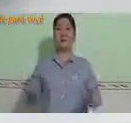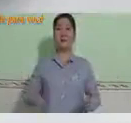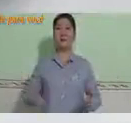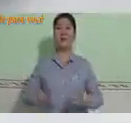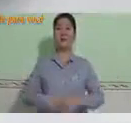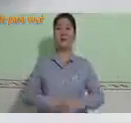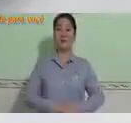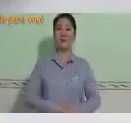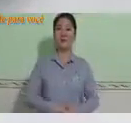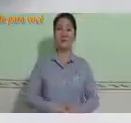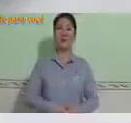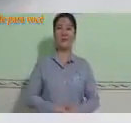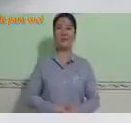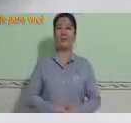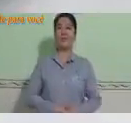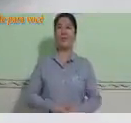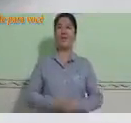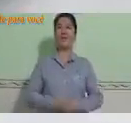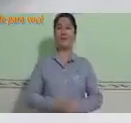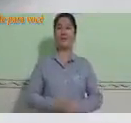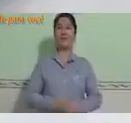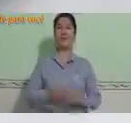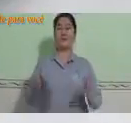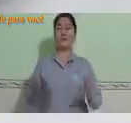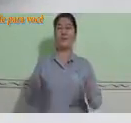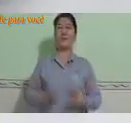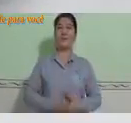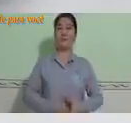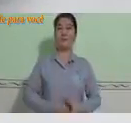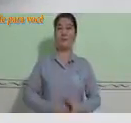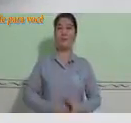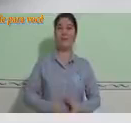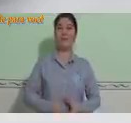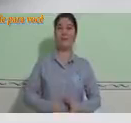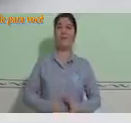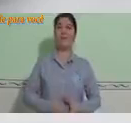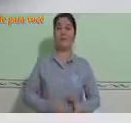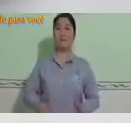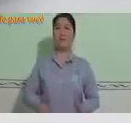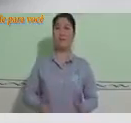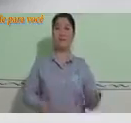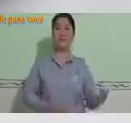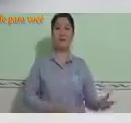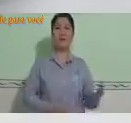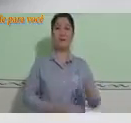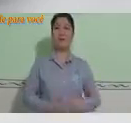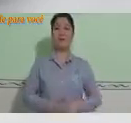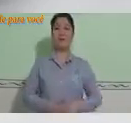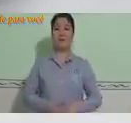enferrujando ter o nano interferirem no contato íntimo z ocorrer uma infecção por transmissão sexual vir lama eo